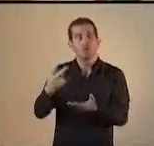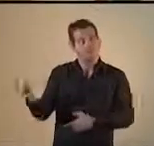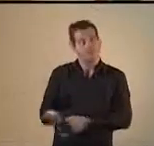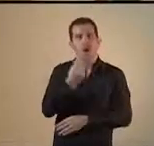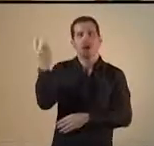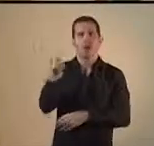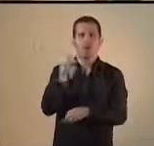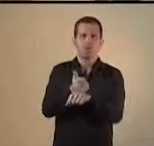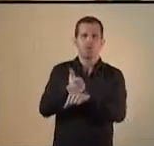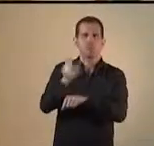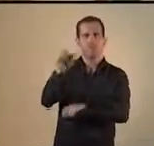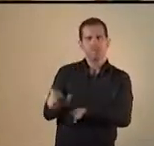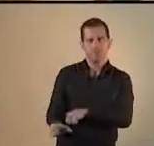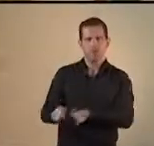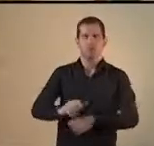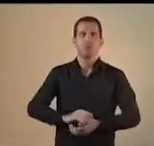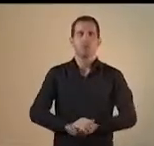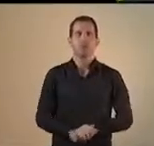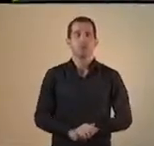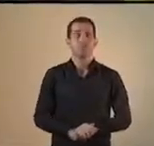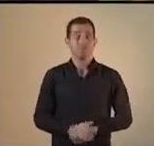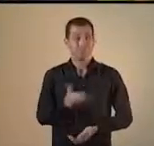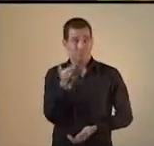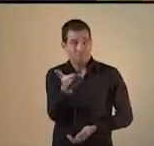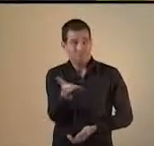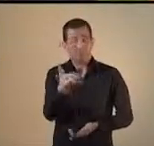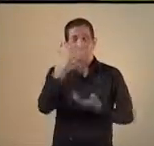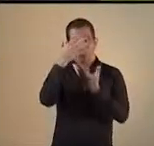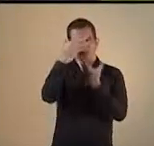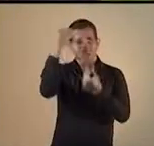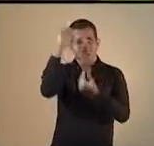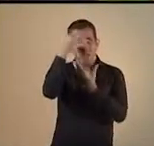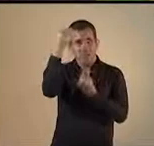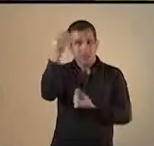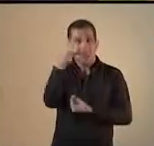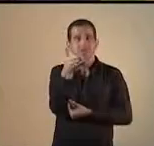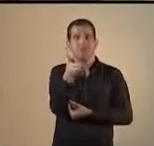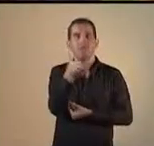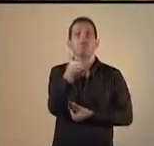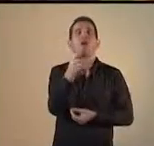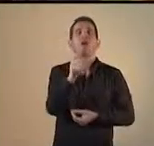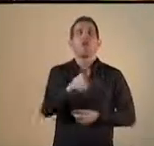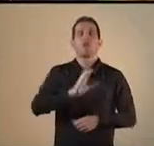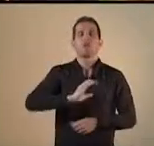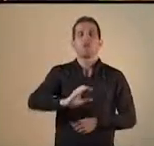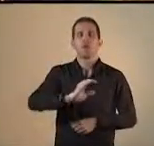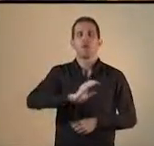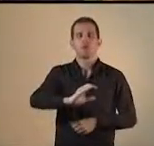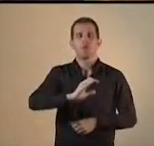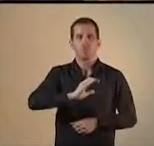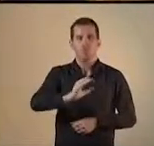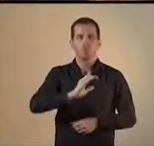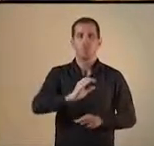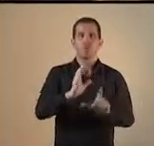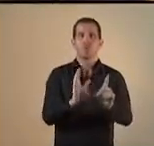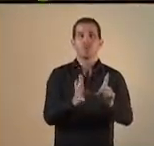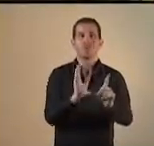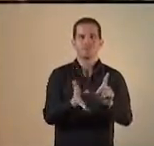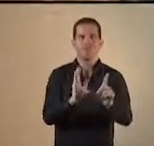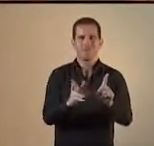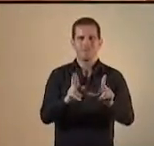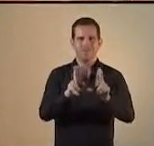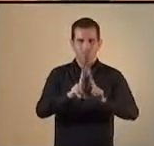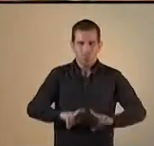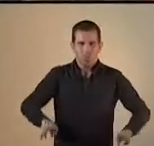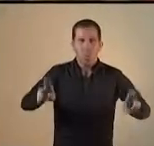valorização desse profissional no mercado de trabalho. Tarcísio, coordenador do curso de Letras Libras da UFSC, concorda que o mercado,